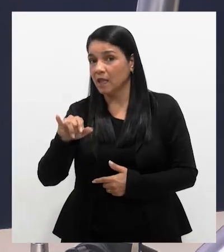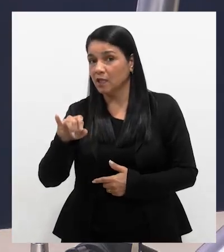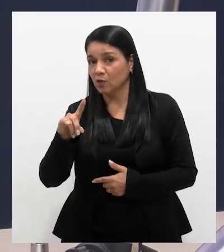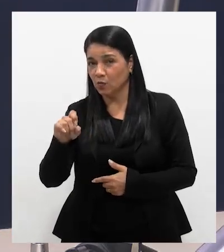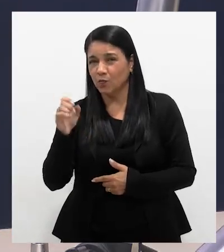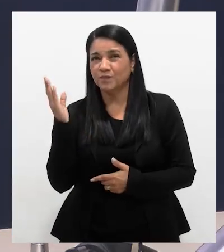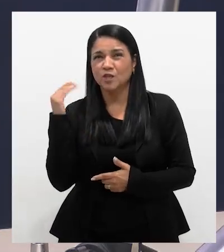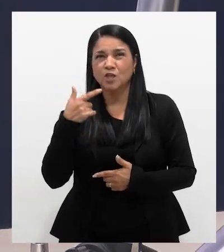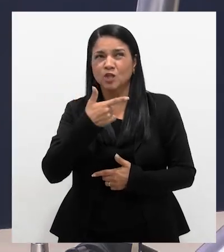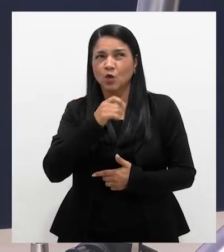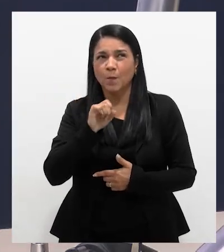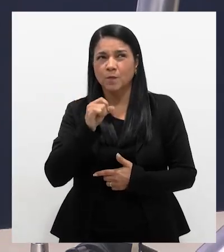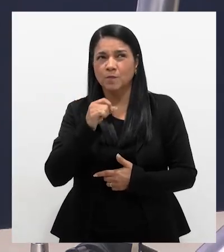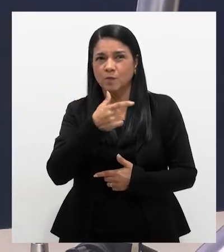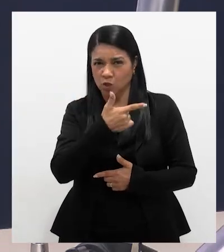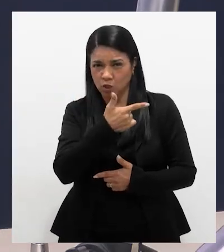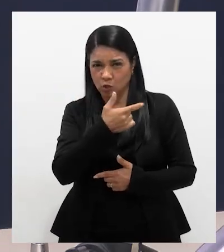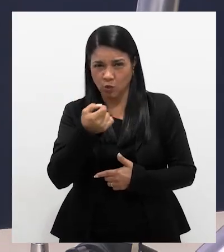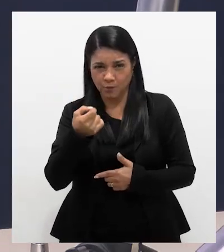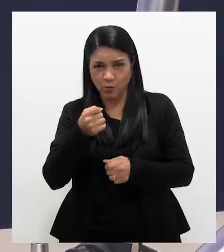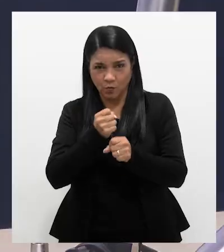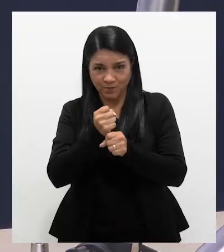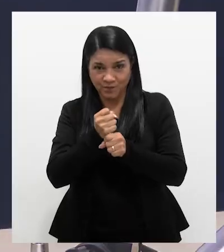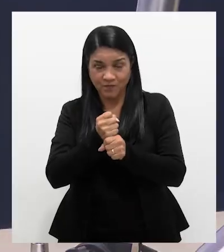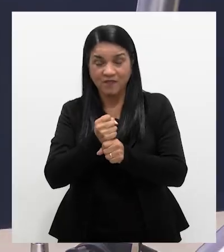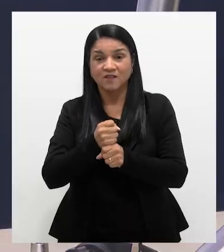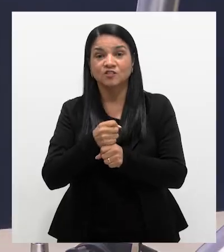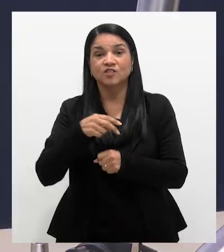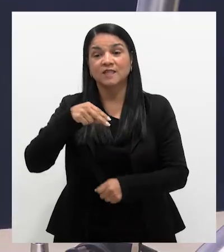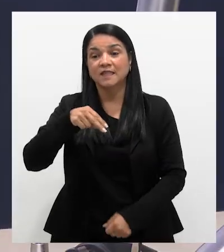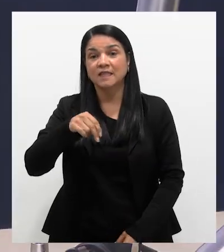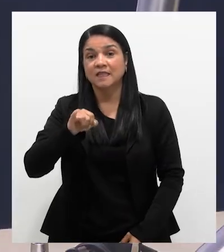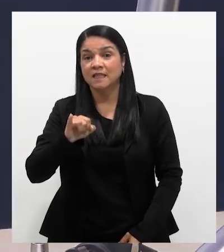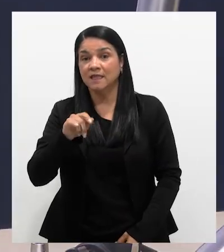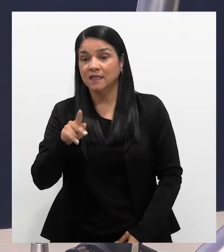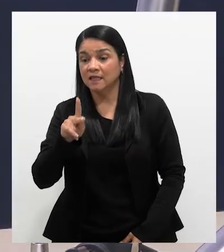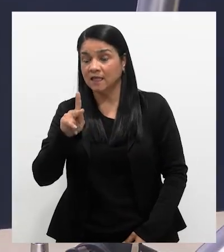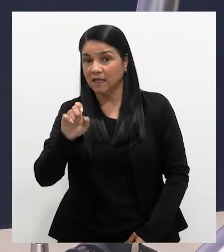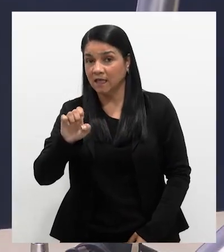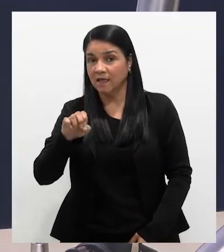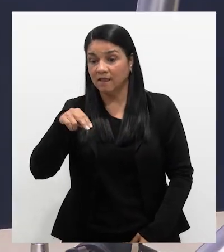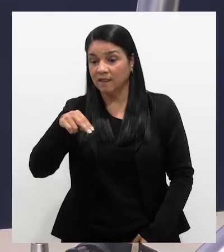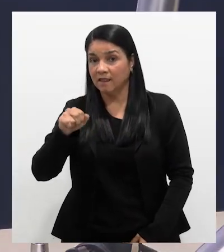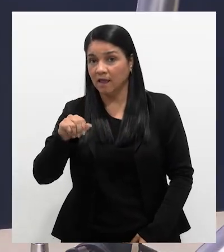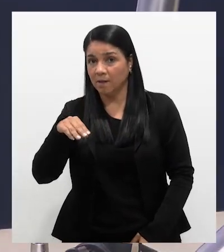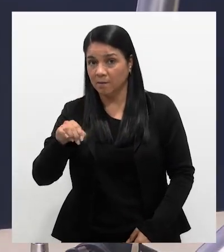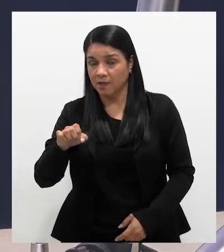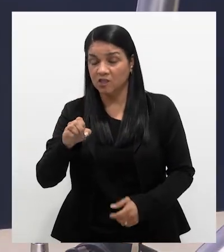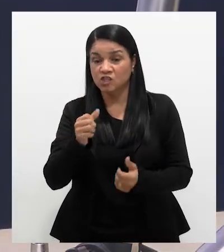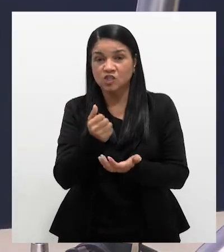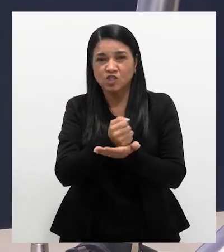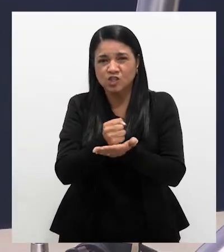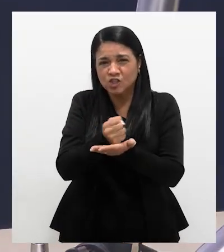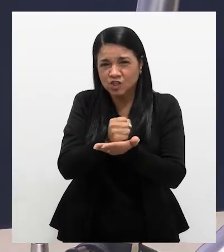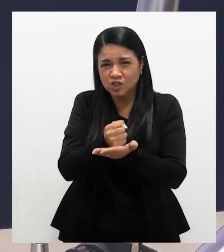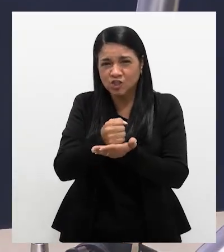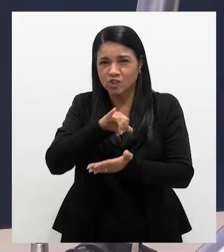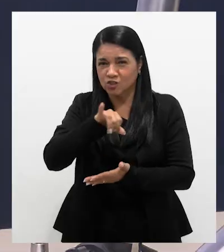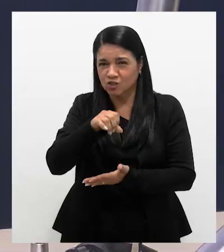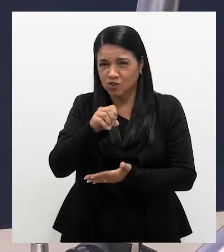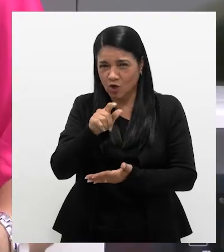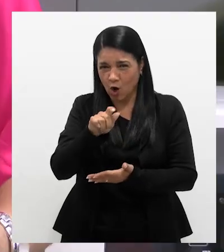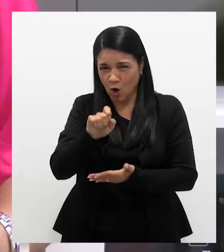pra cá, eles têm. Os apelidos são feitos de nickname de jogos, né? Que as pessoas Entendi. colocam. E eu Eu coloquei tive isso. alguns, mas eram um pouco